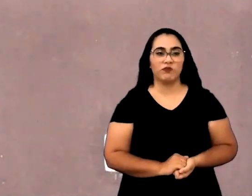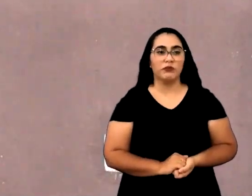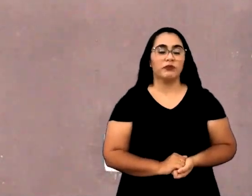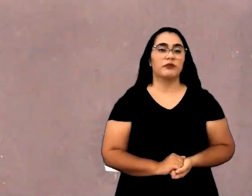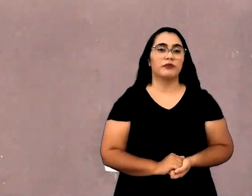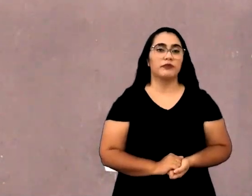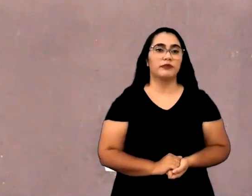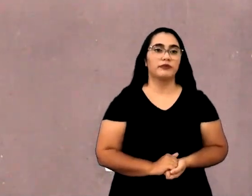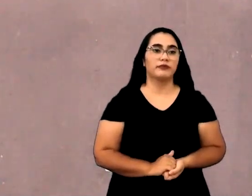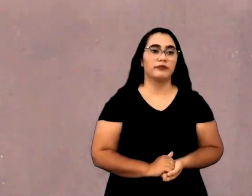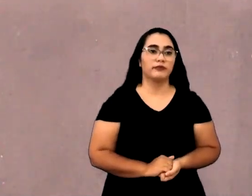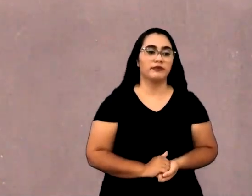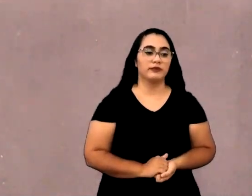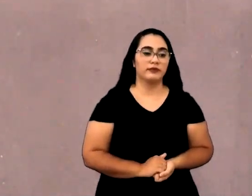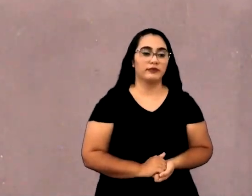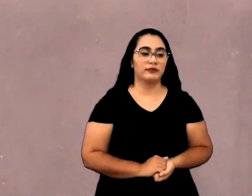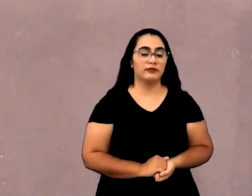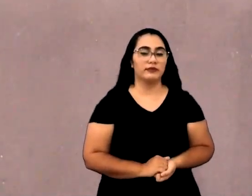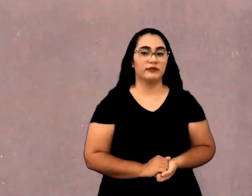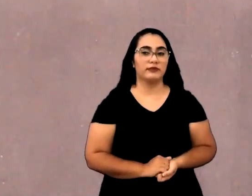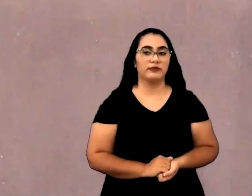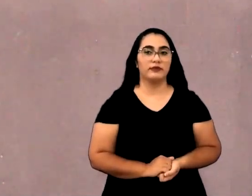que no momento em que